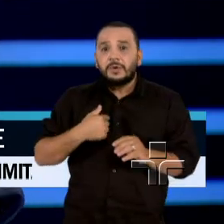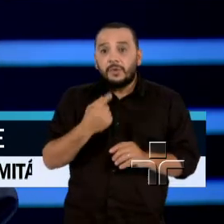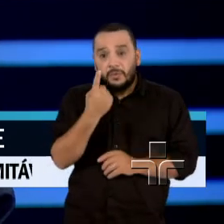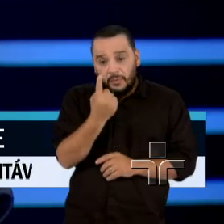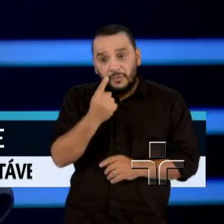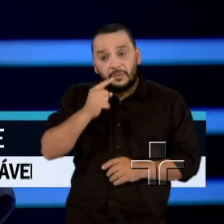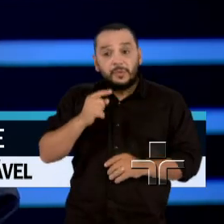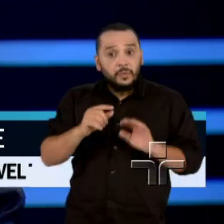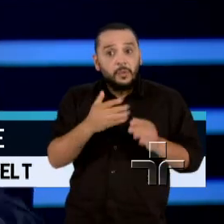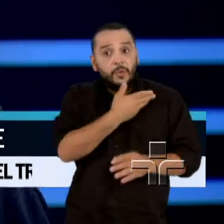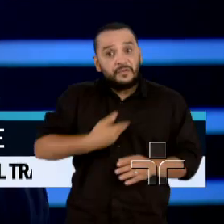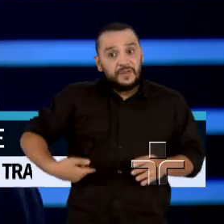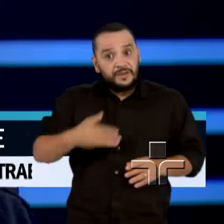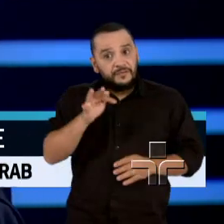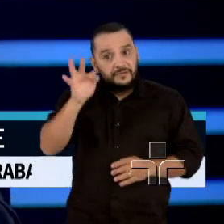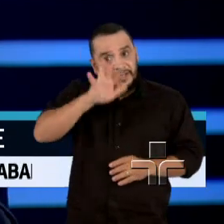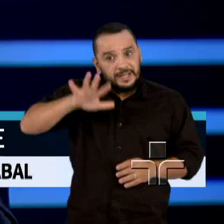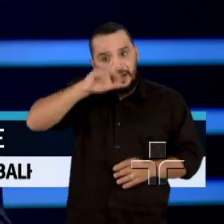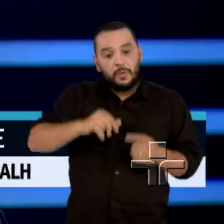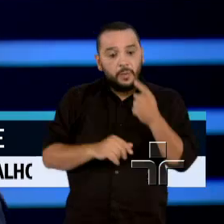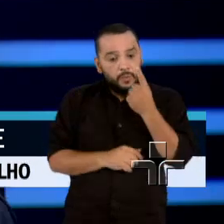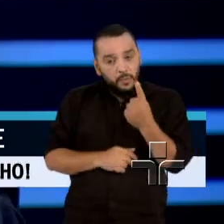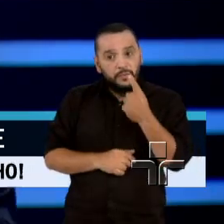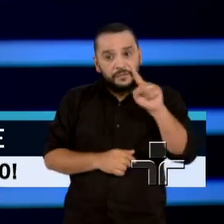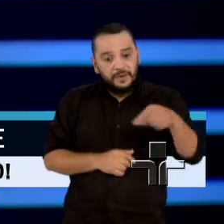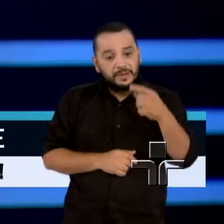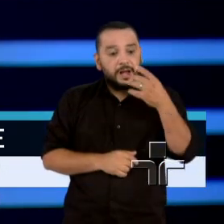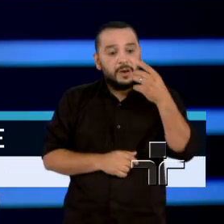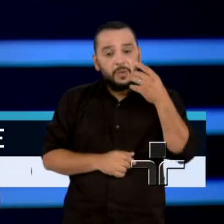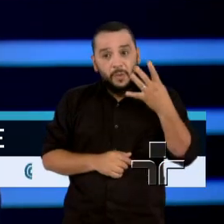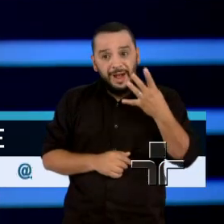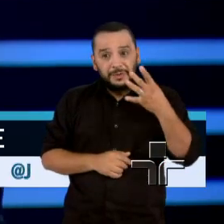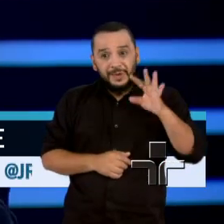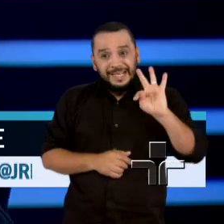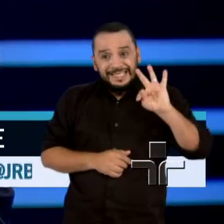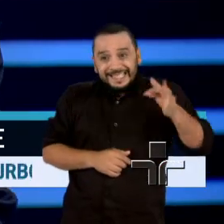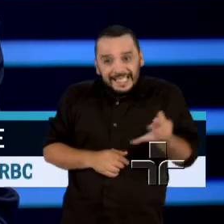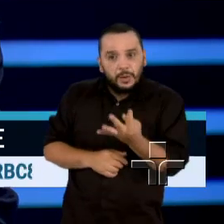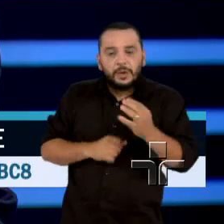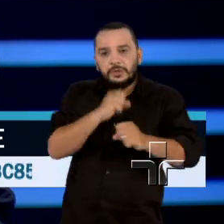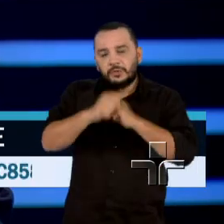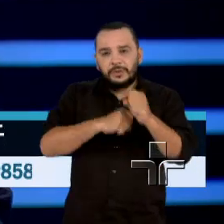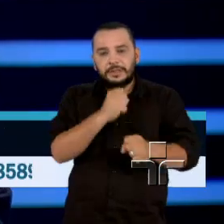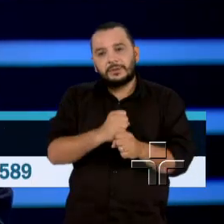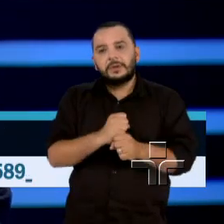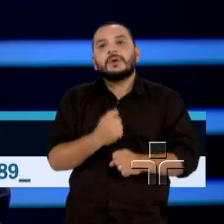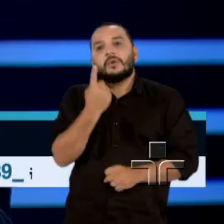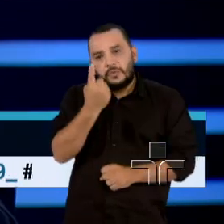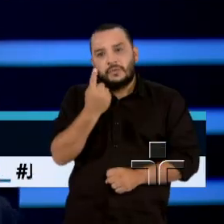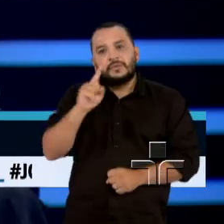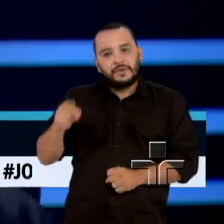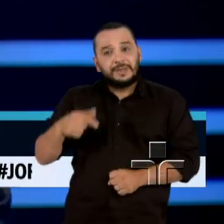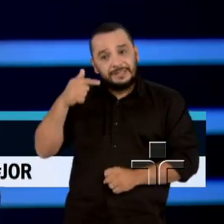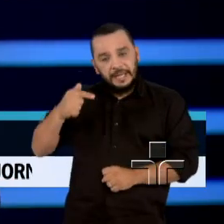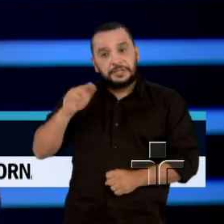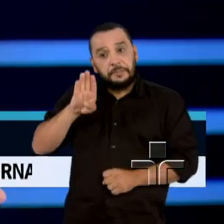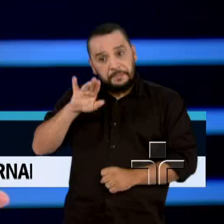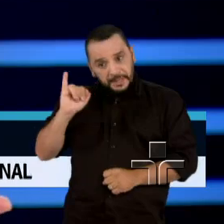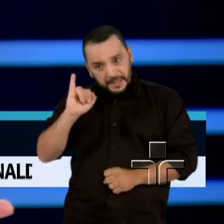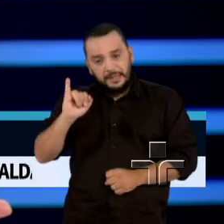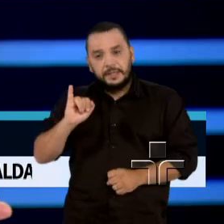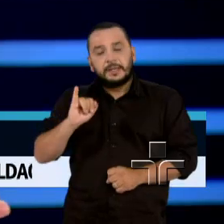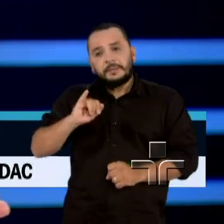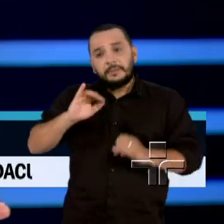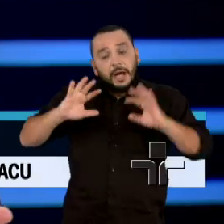1,4 tri. Nós estamos falando de um volume de 1,4 trilhões por ano. E nós estamos falando de 1,7 bi para todo